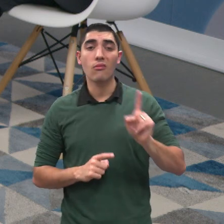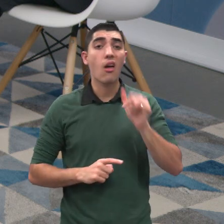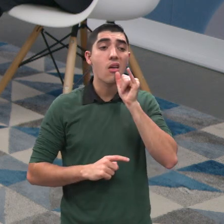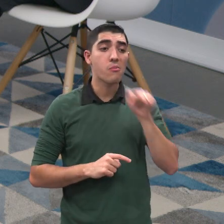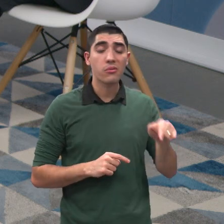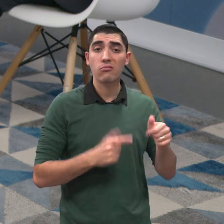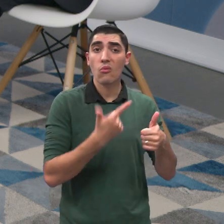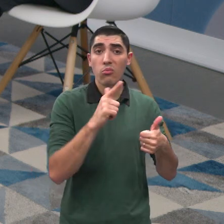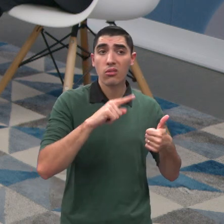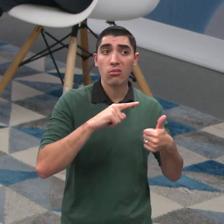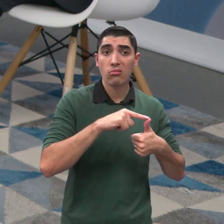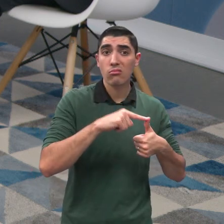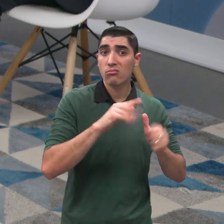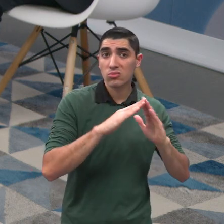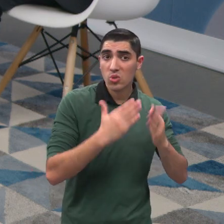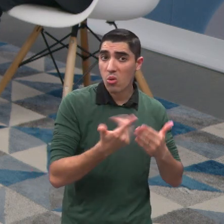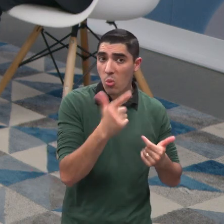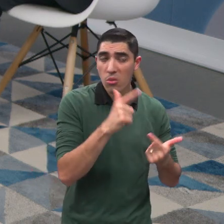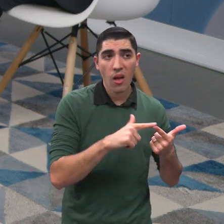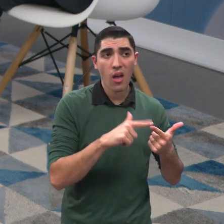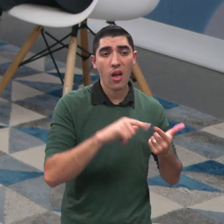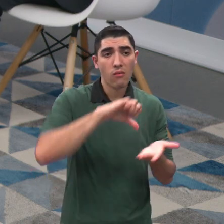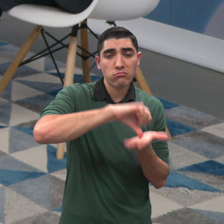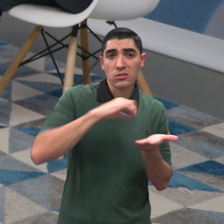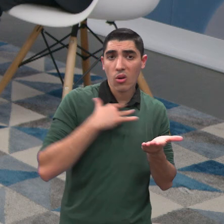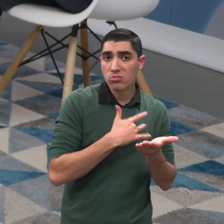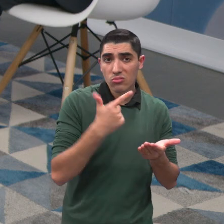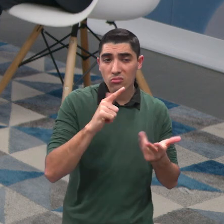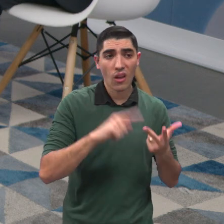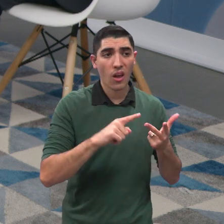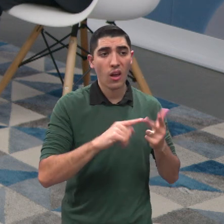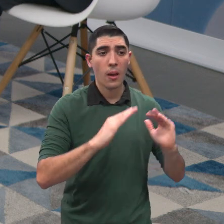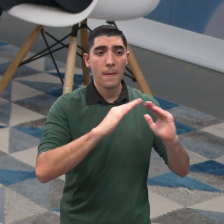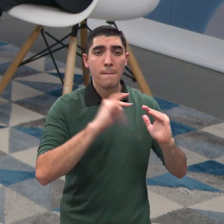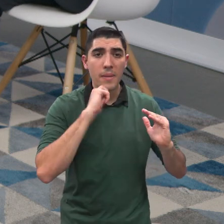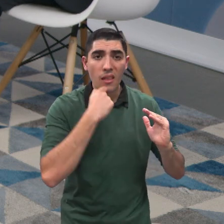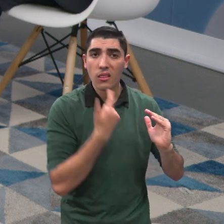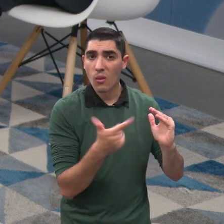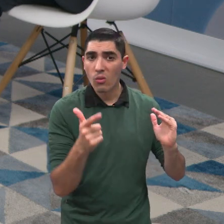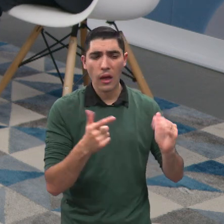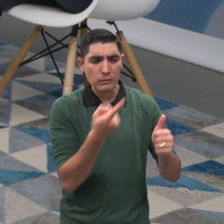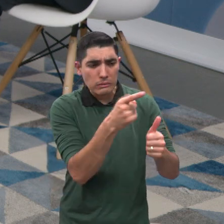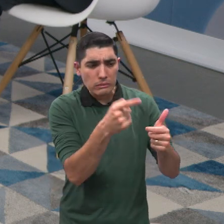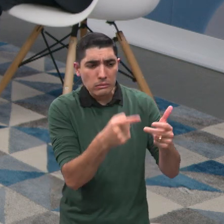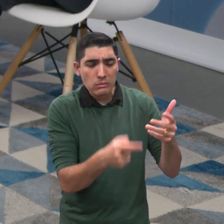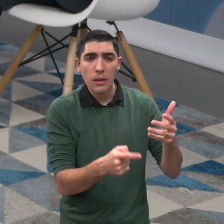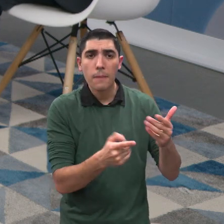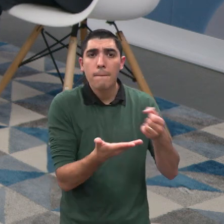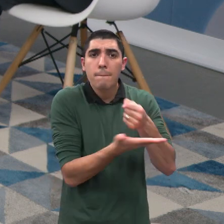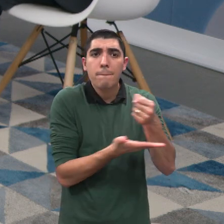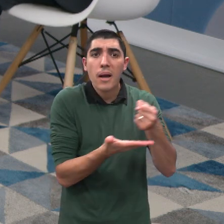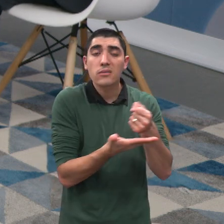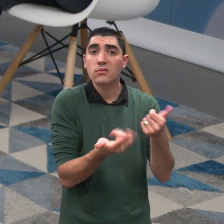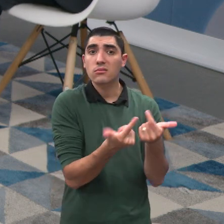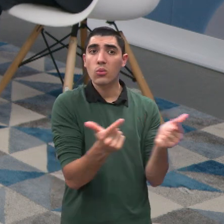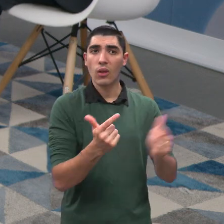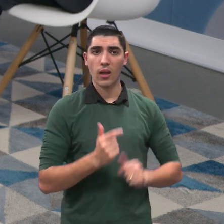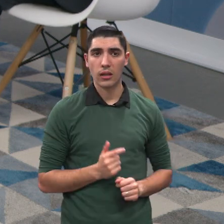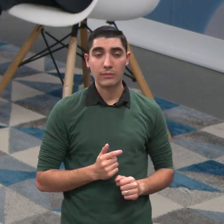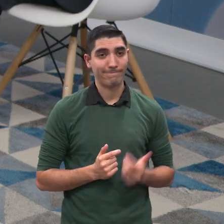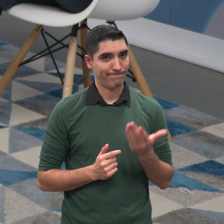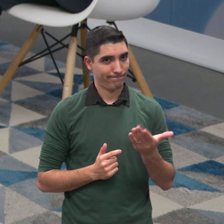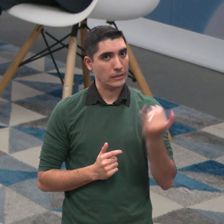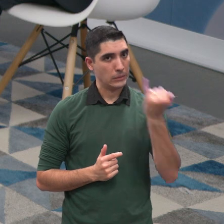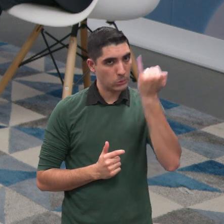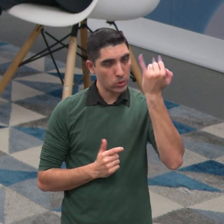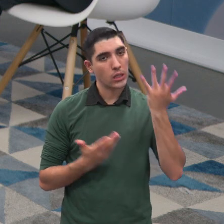tem uma escola, não tem um posto de saúde, padaria, esses serviços básicos para a população. Então é